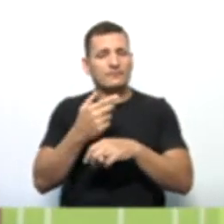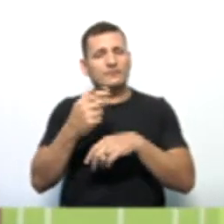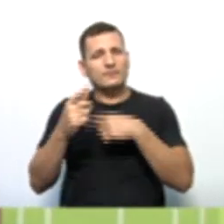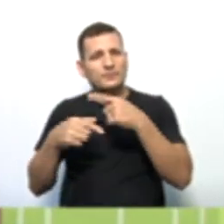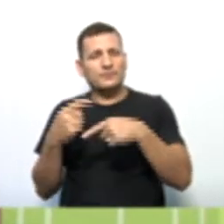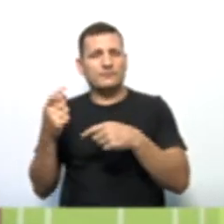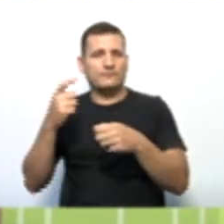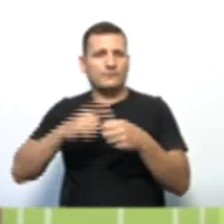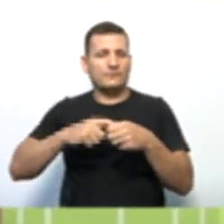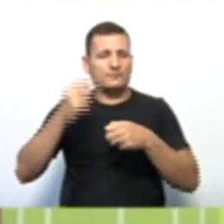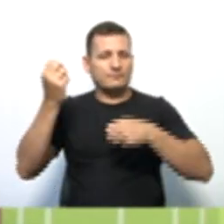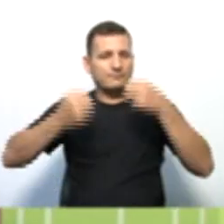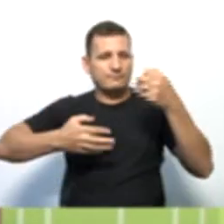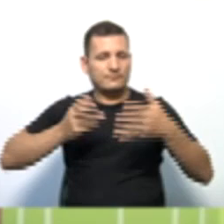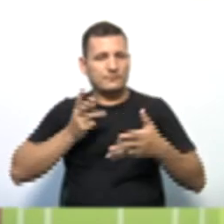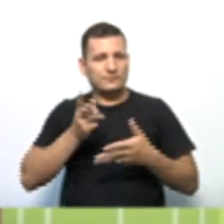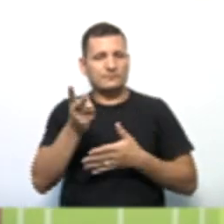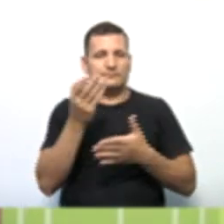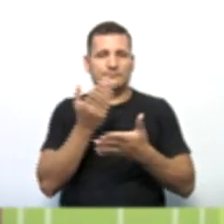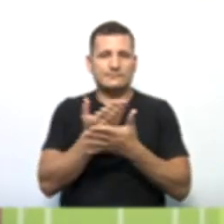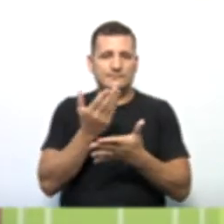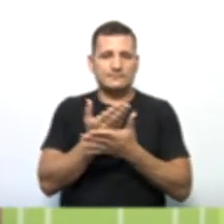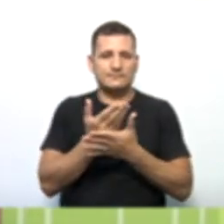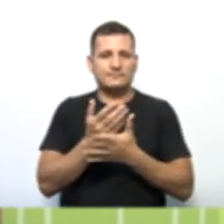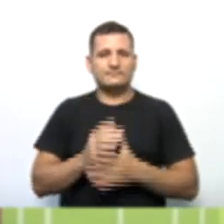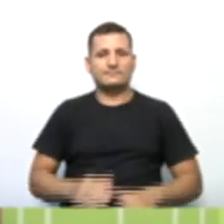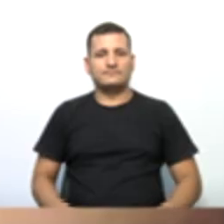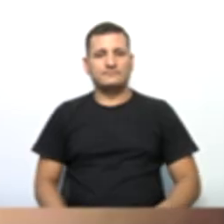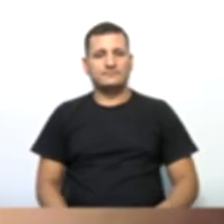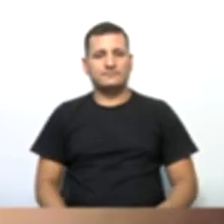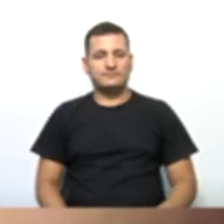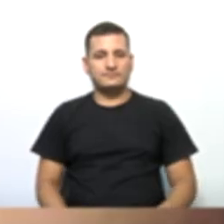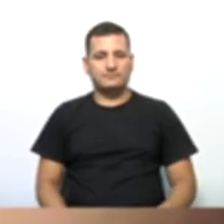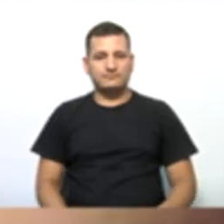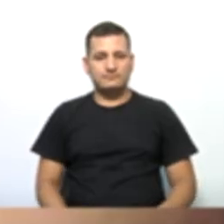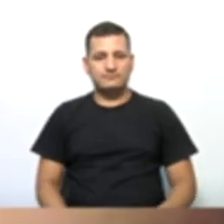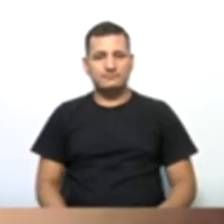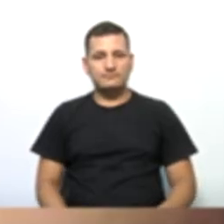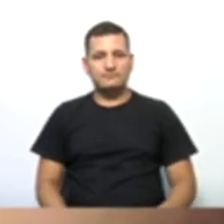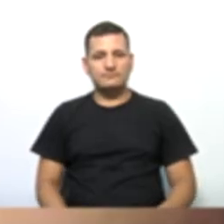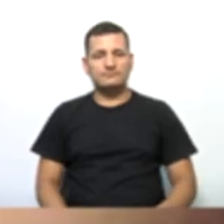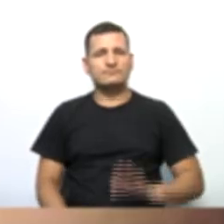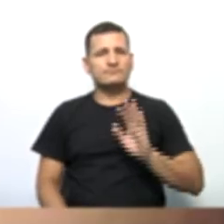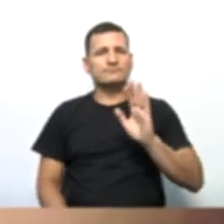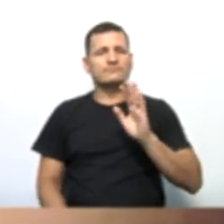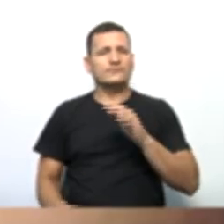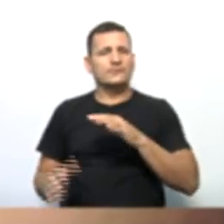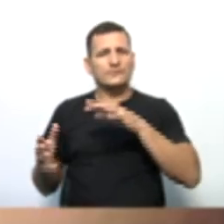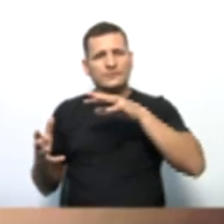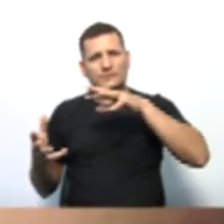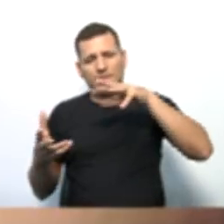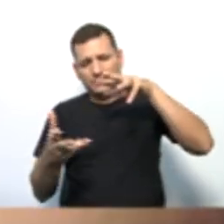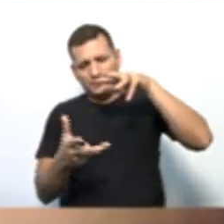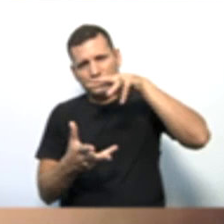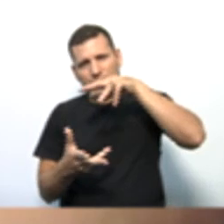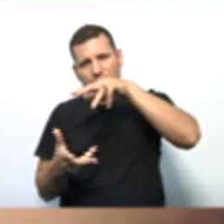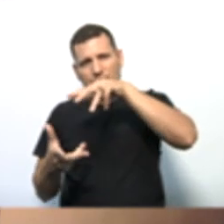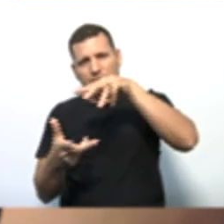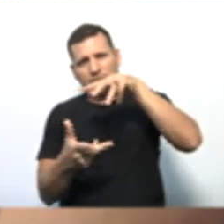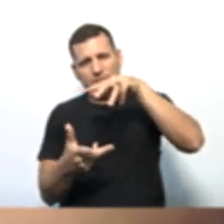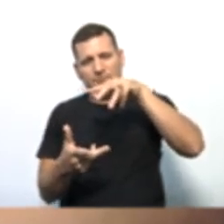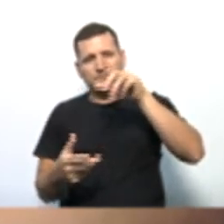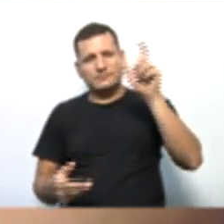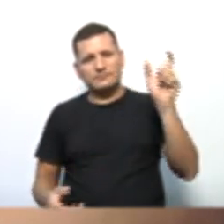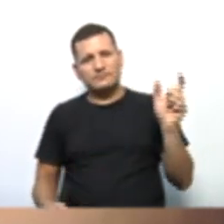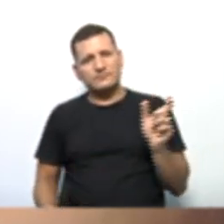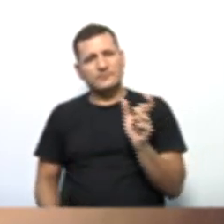gente retoma essa discussão sobre a ética na história. Desde que o mundo é mundo, existe uma palavrinha que